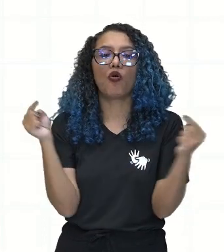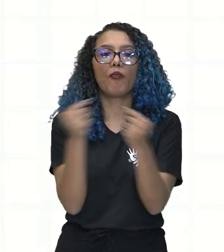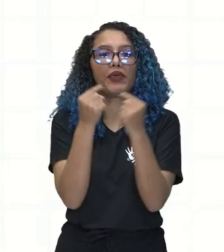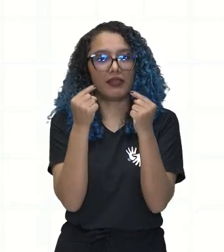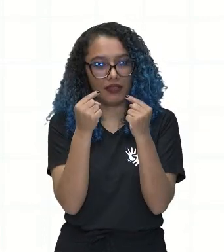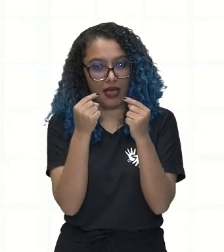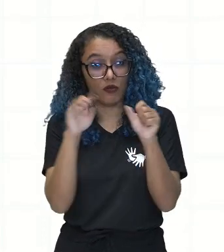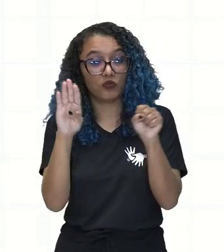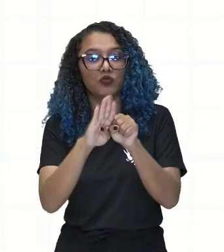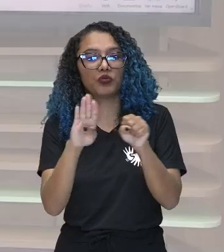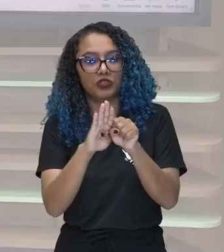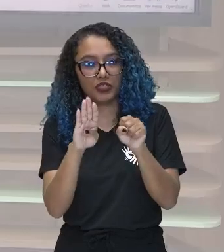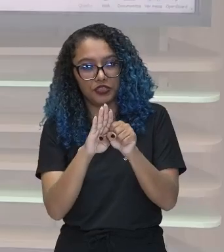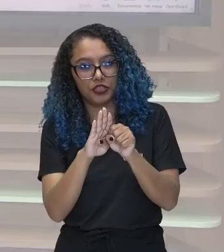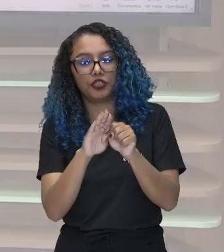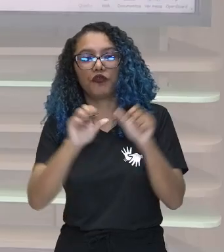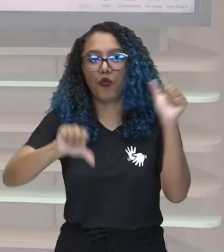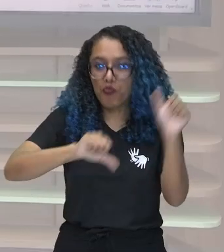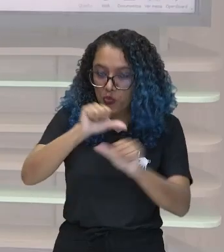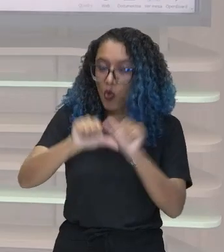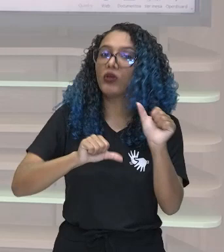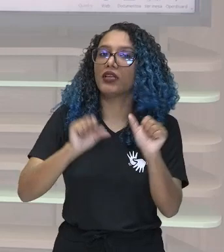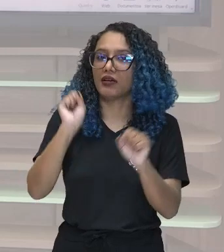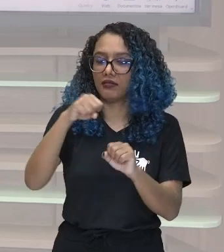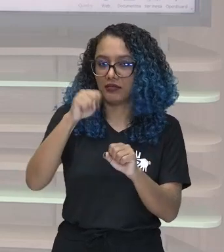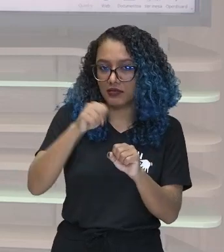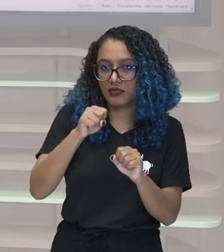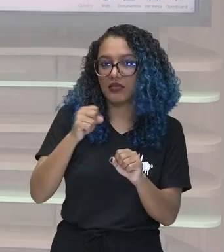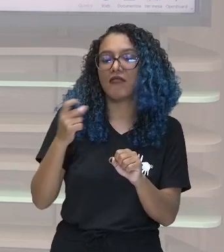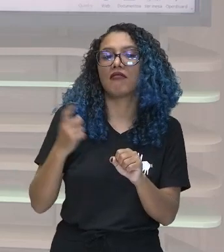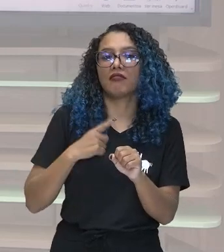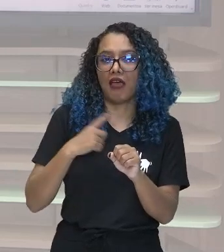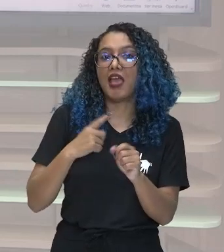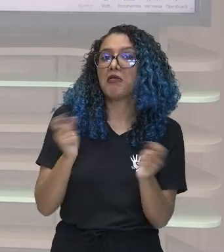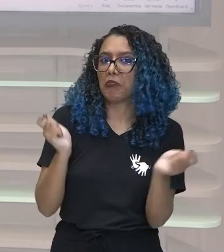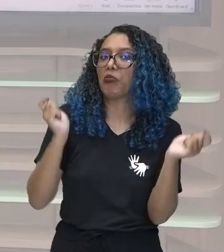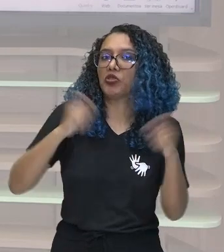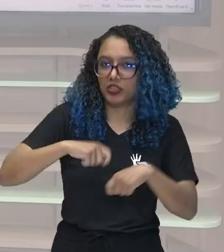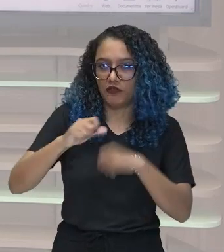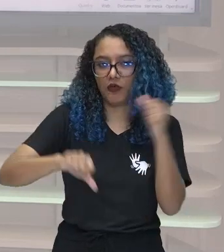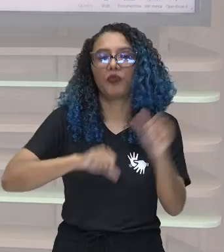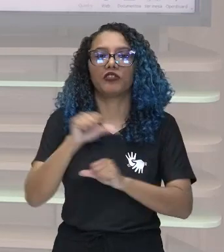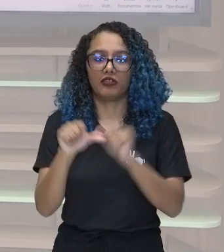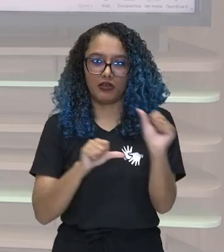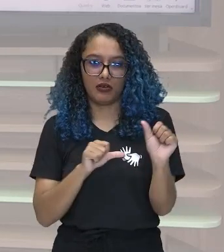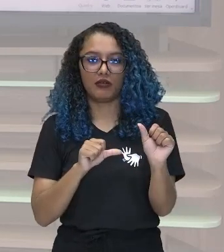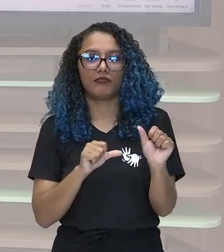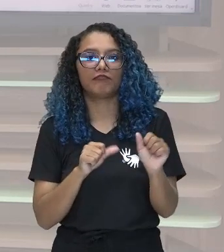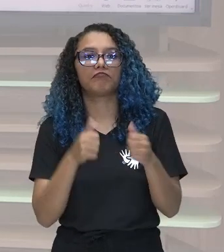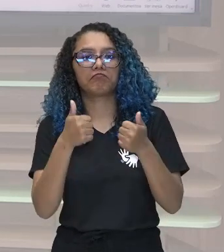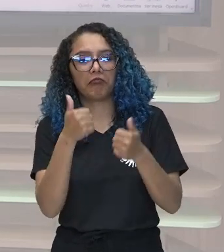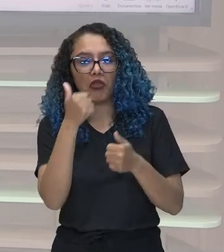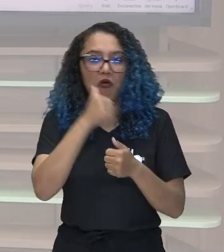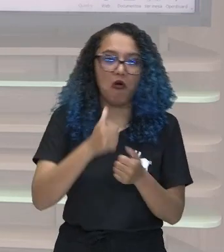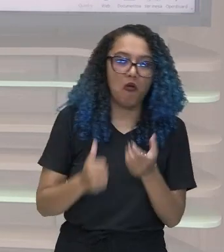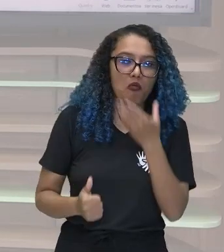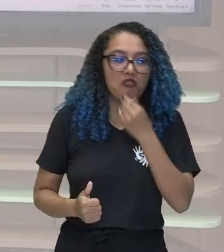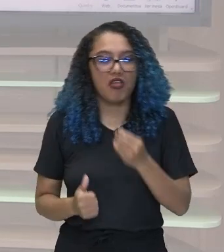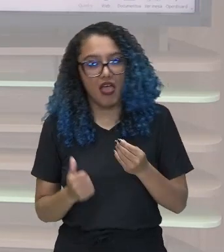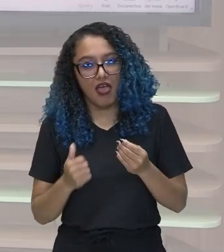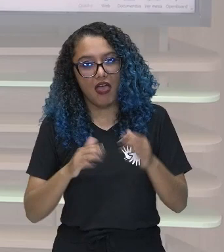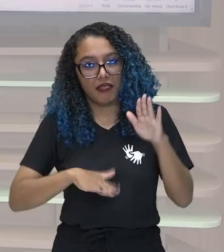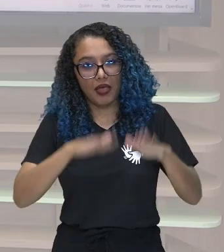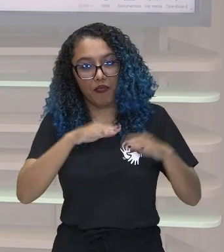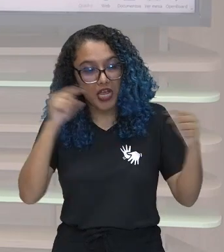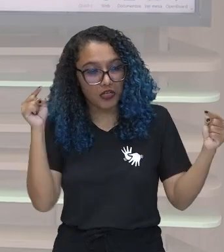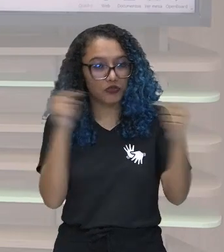ok? Então, essa relação com o substantivo do numeral, ele vai modificar o gênero, feminino, masculino, conforme o